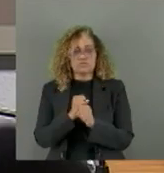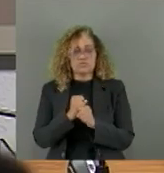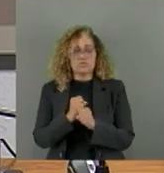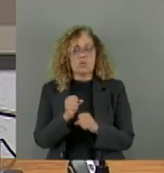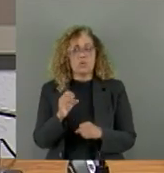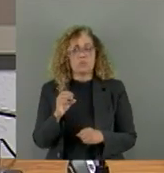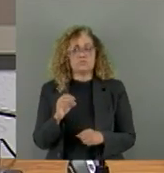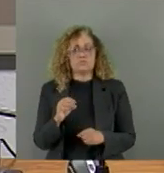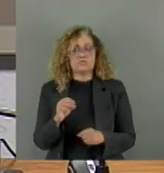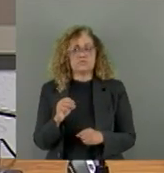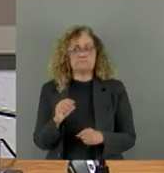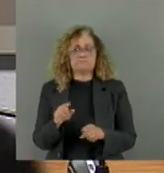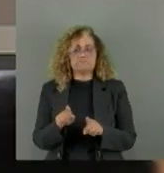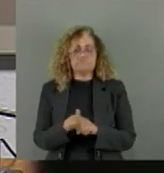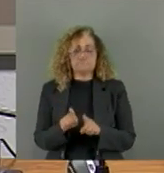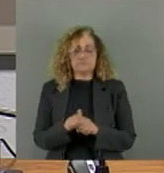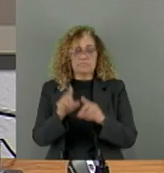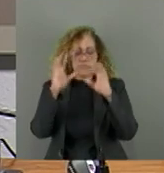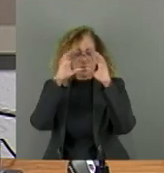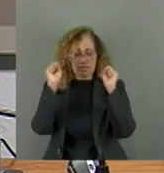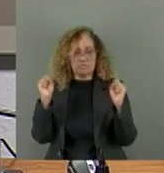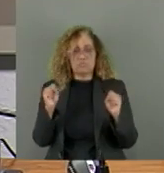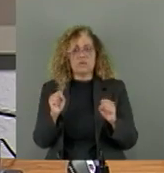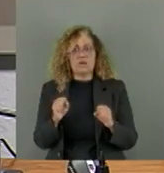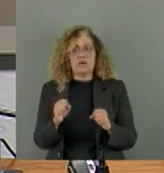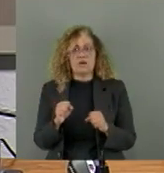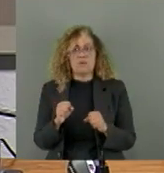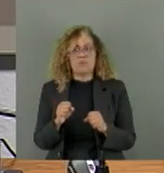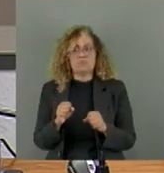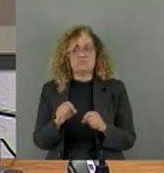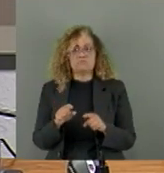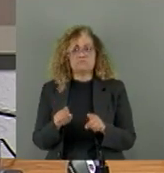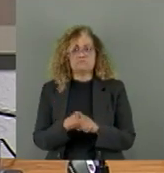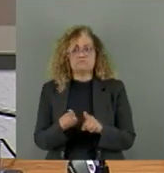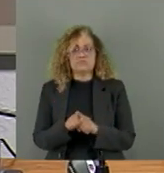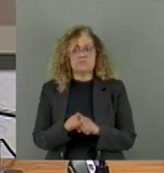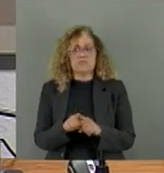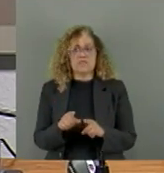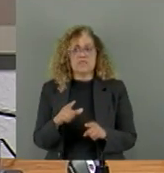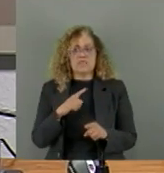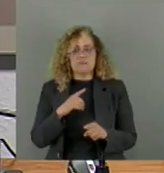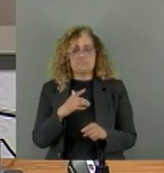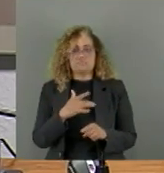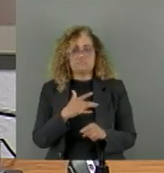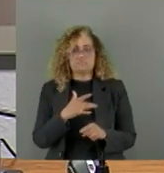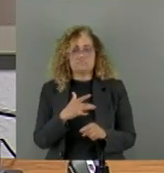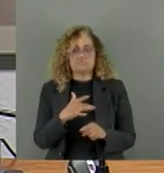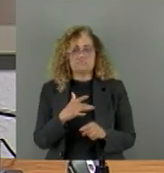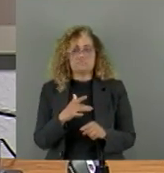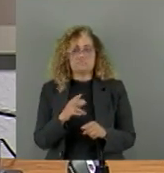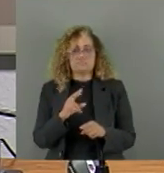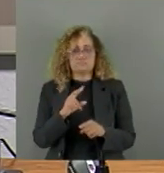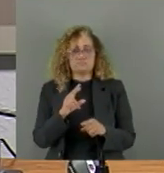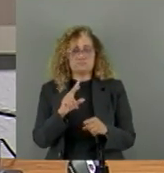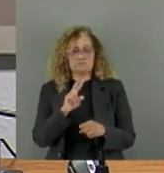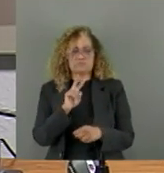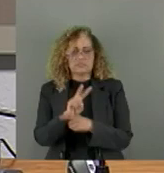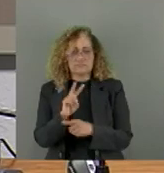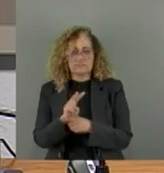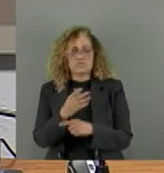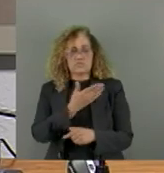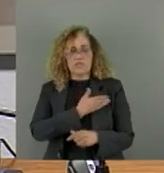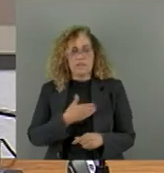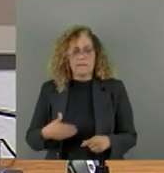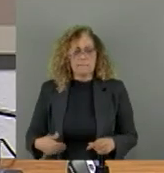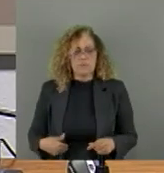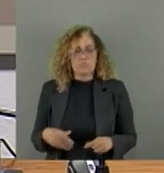TCU; representante do Ministério Público Federal, MPF; representante da Defensoria Pública